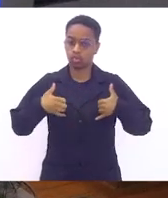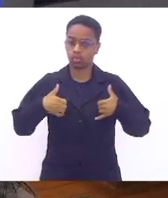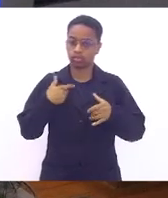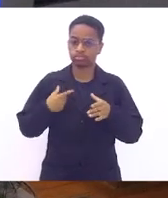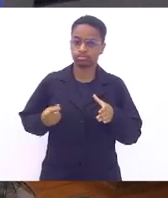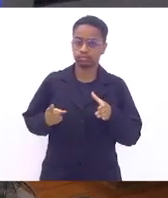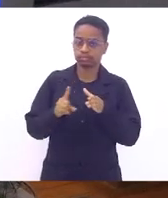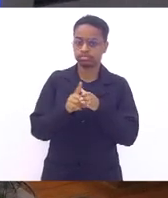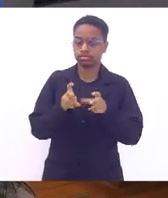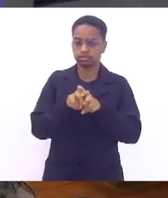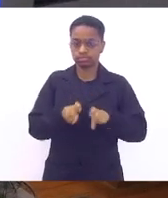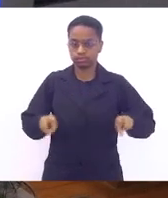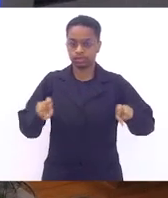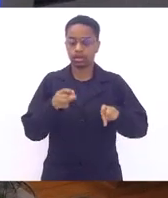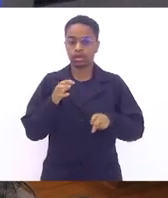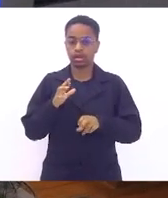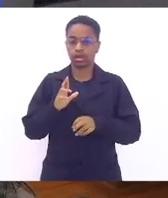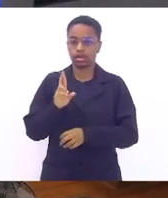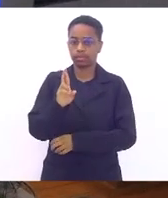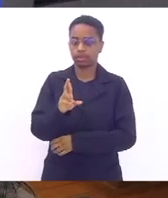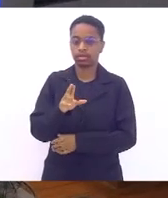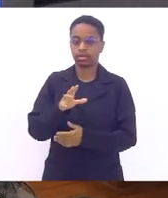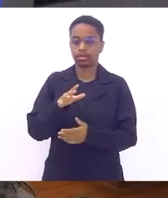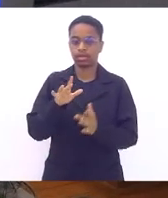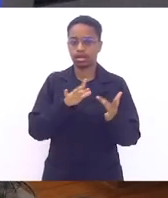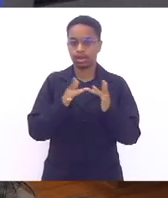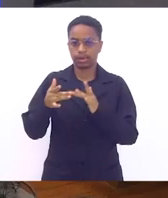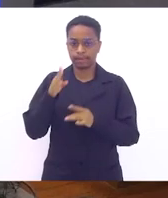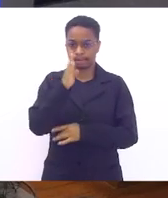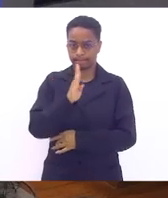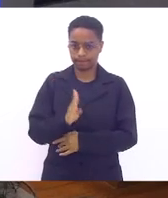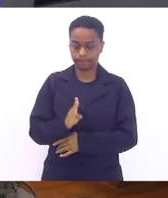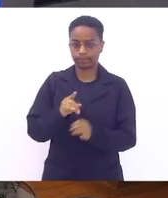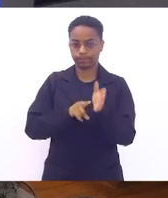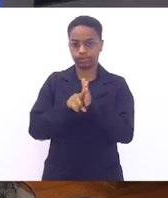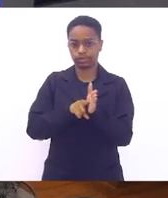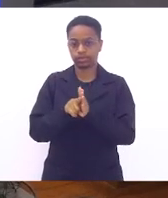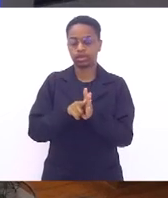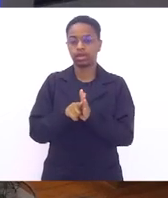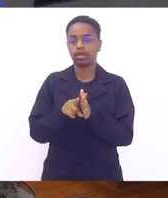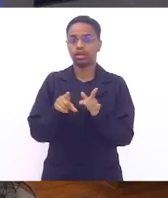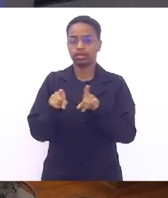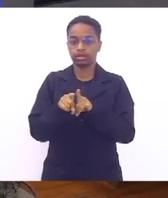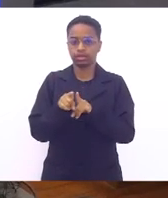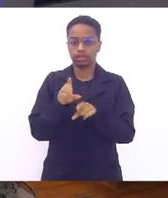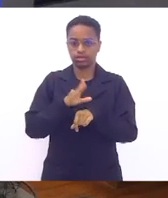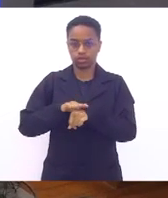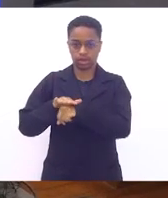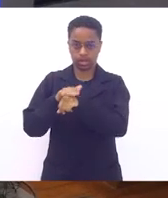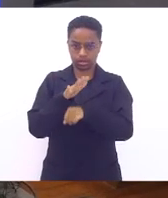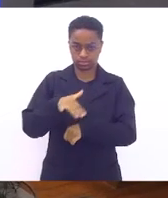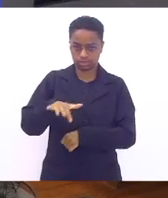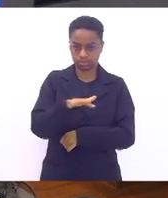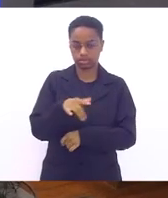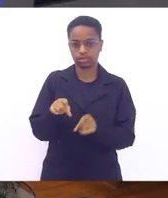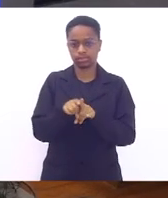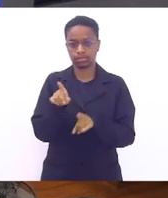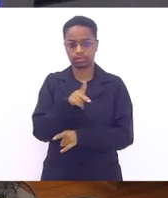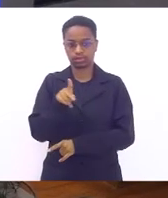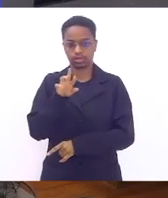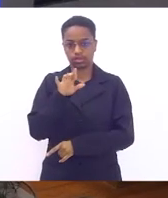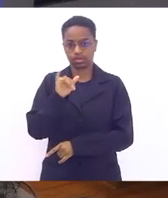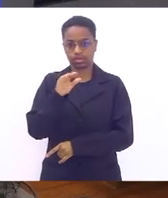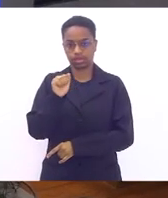Eu estou aqui em nome da Rede Brasileira de Pesquisa em Tuberculose e o presidente da Rede Brasileira de Pesquisa em Tuberculose, professor Ricardo